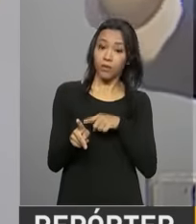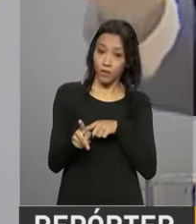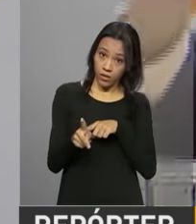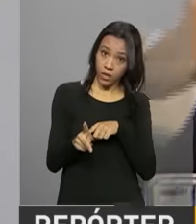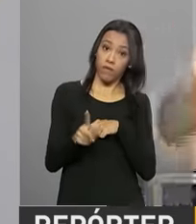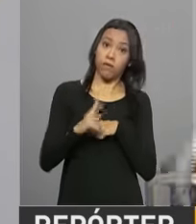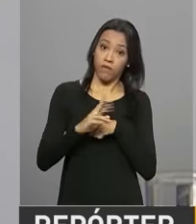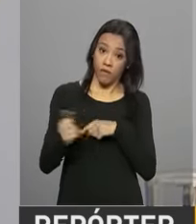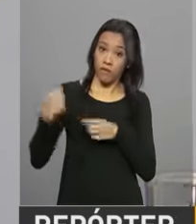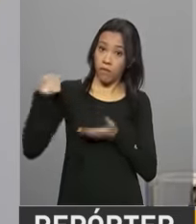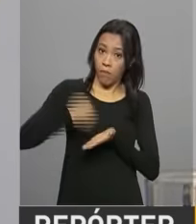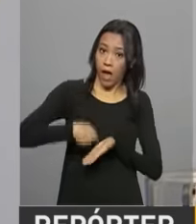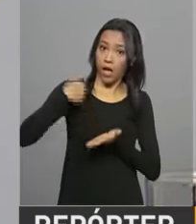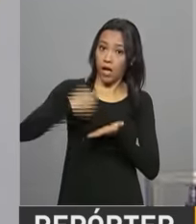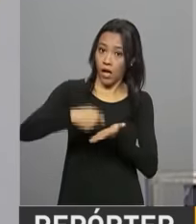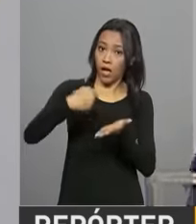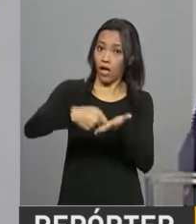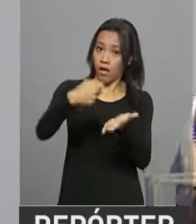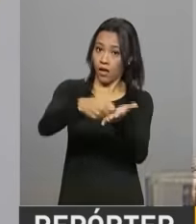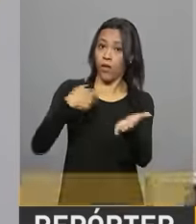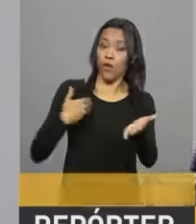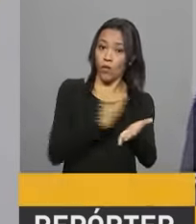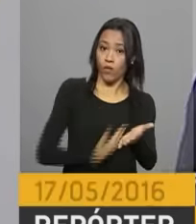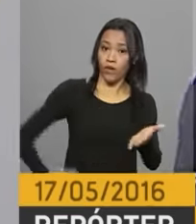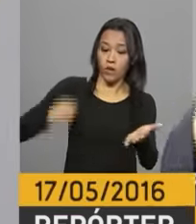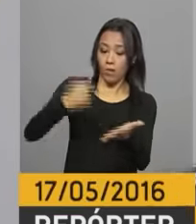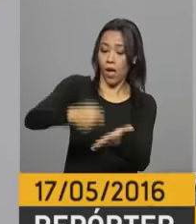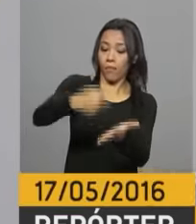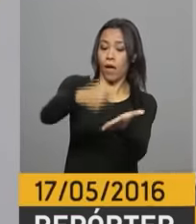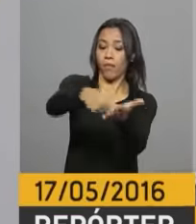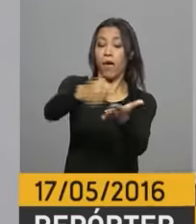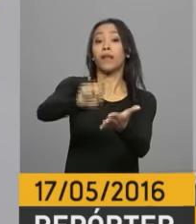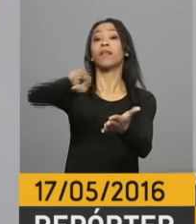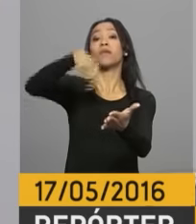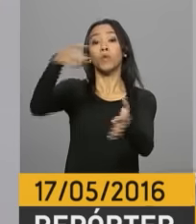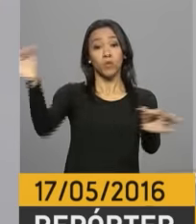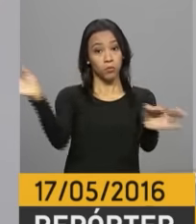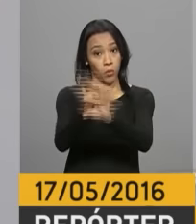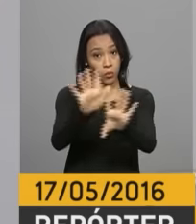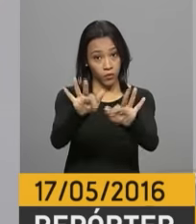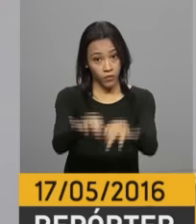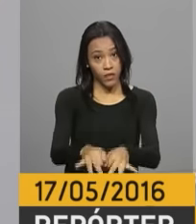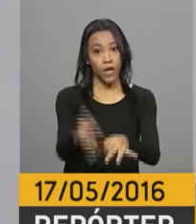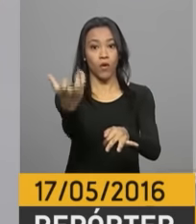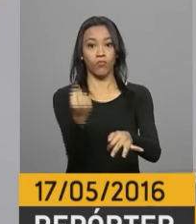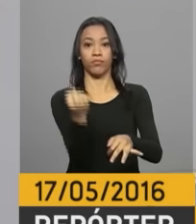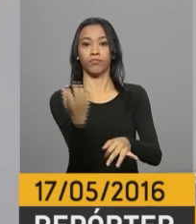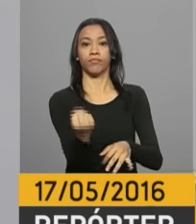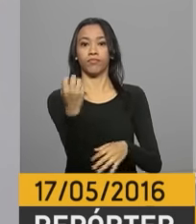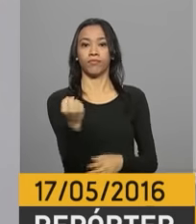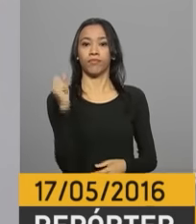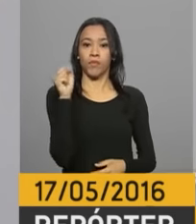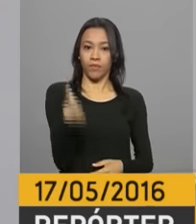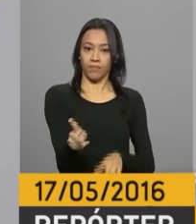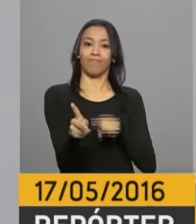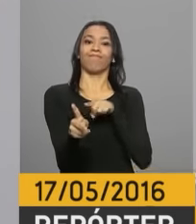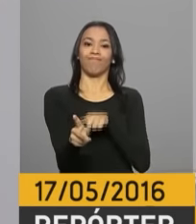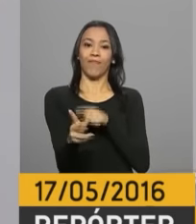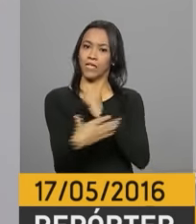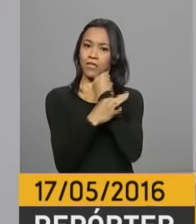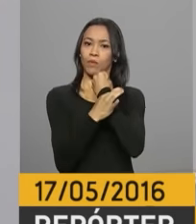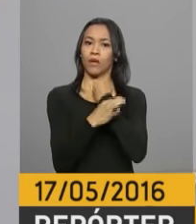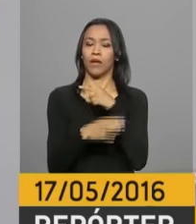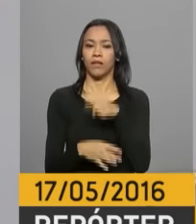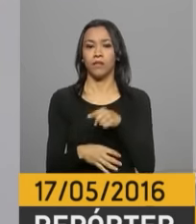paga e cumprida, e que o Estado será solvente para cumprir as suas obrigações. E é isso que nós vamos